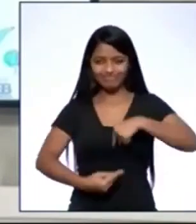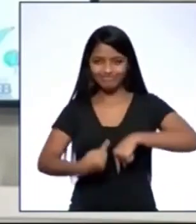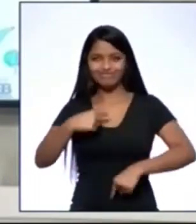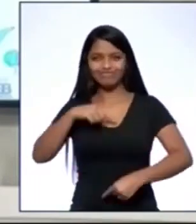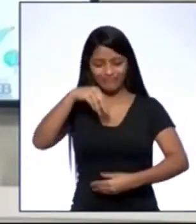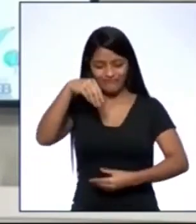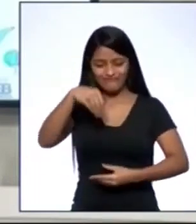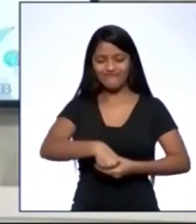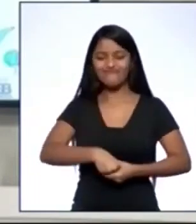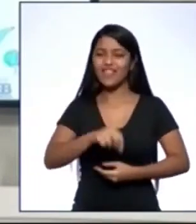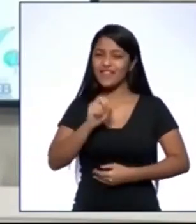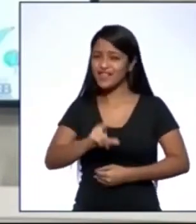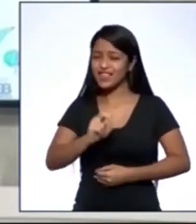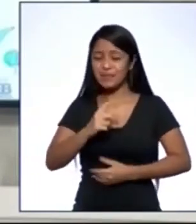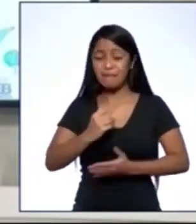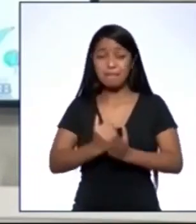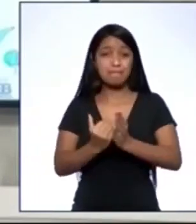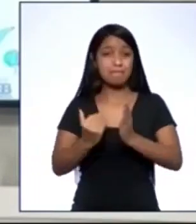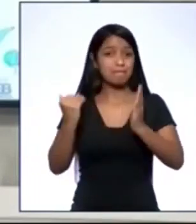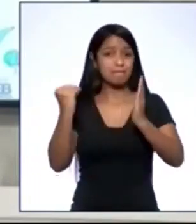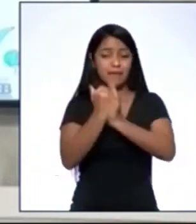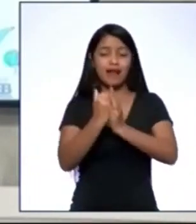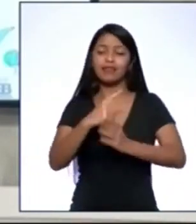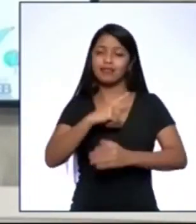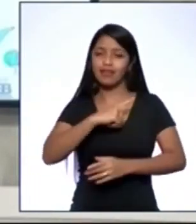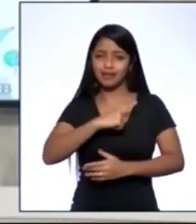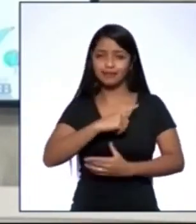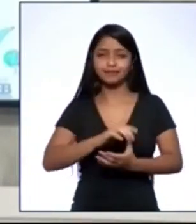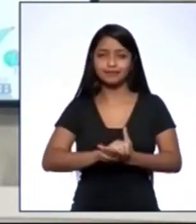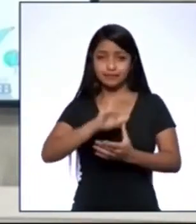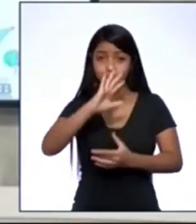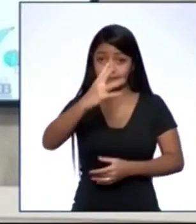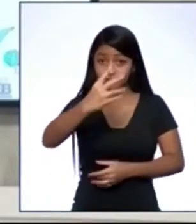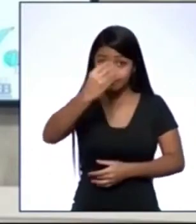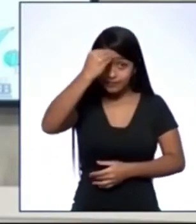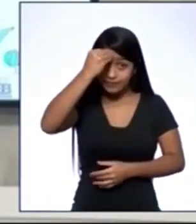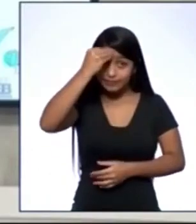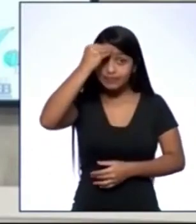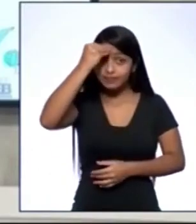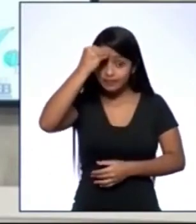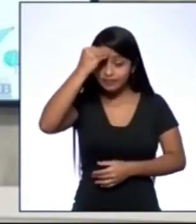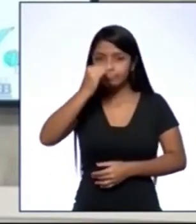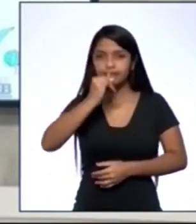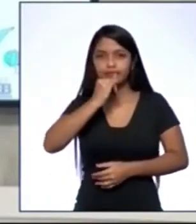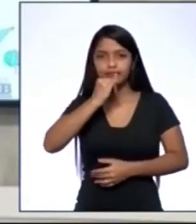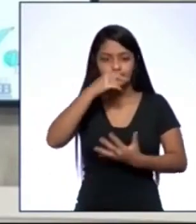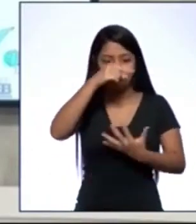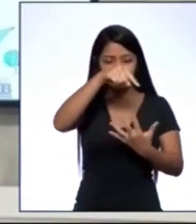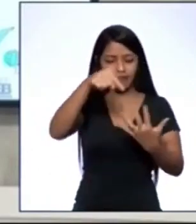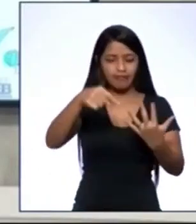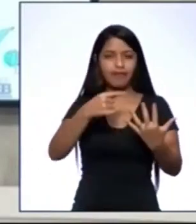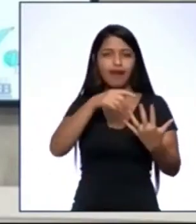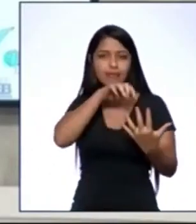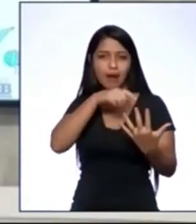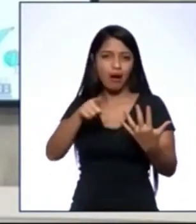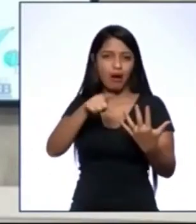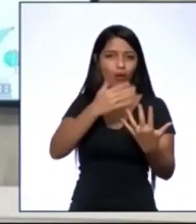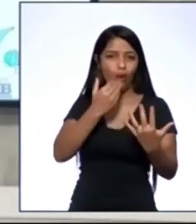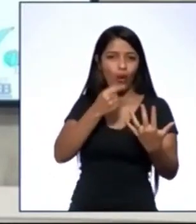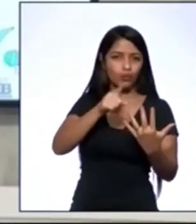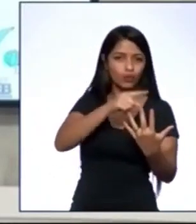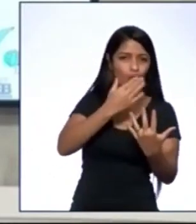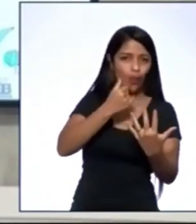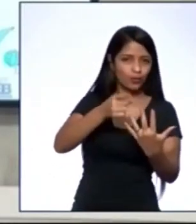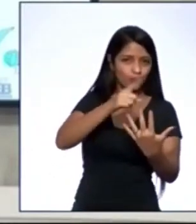crescente nos organismos. Então guarda, sempre que uma cadeia for contaminada, aquele nível que terá